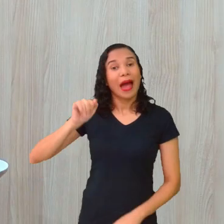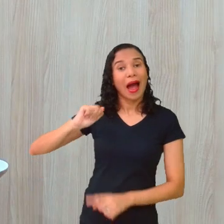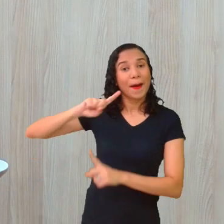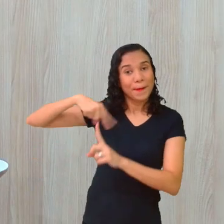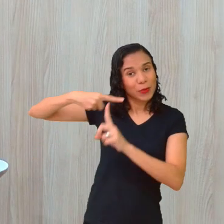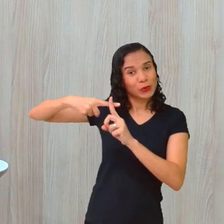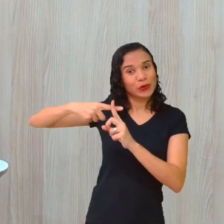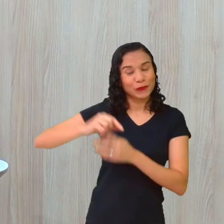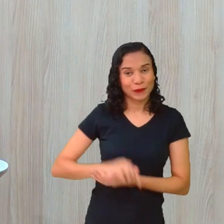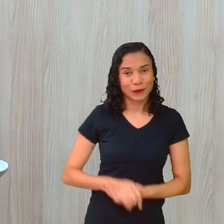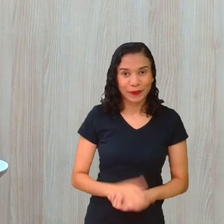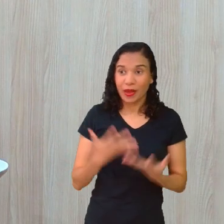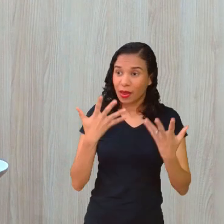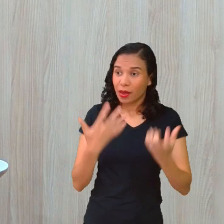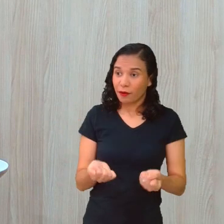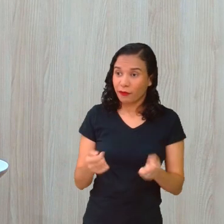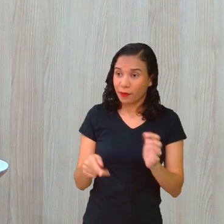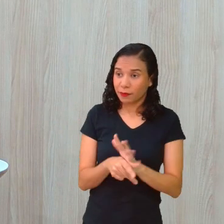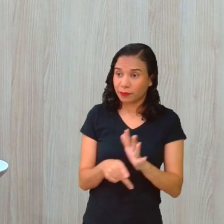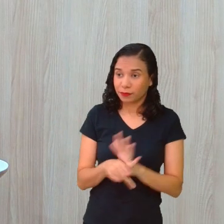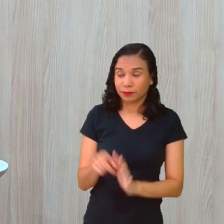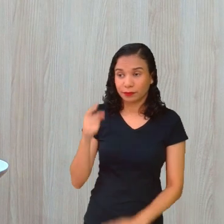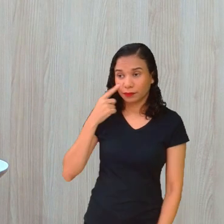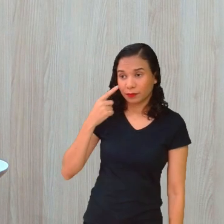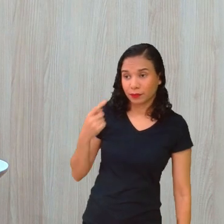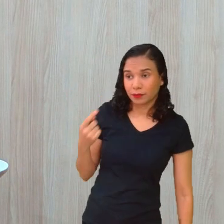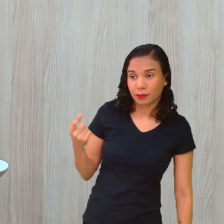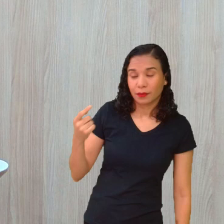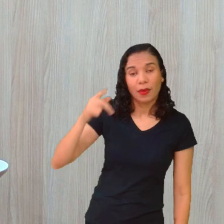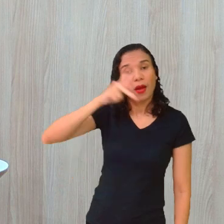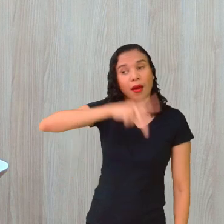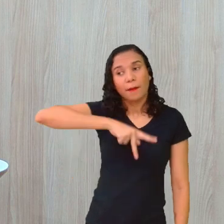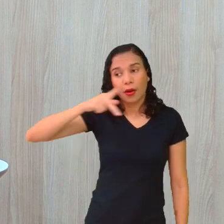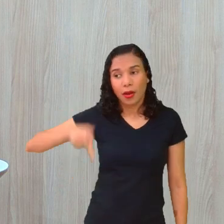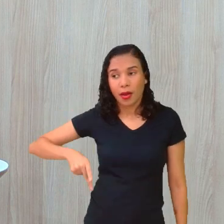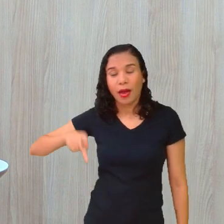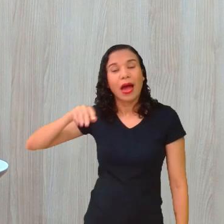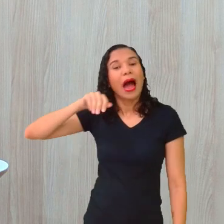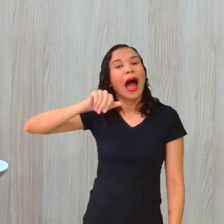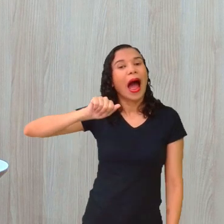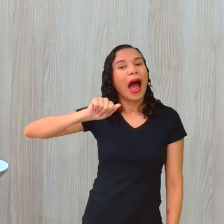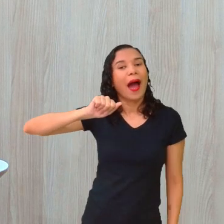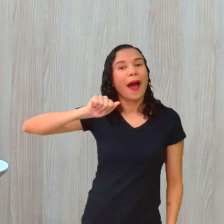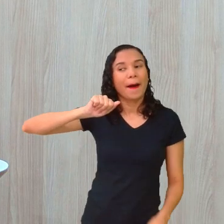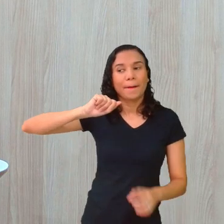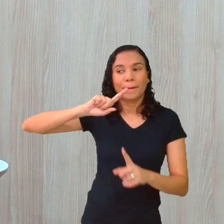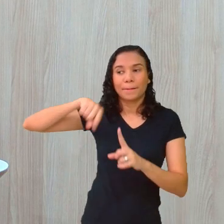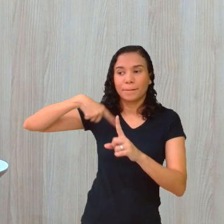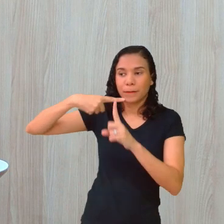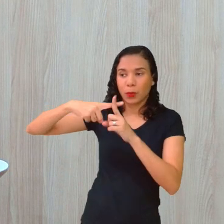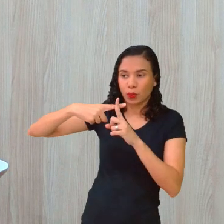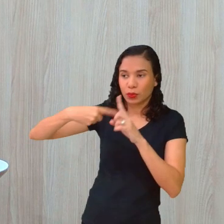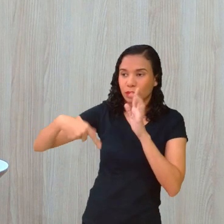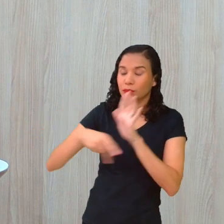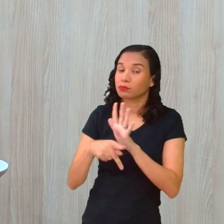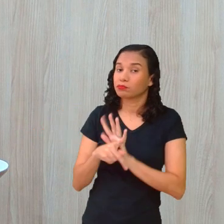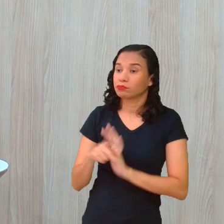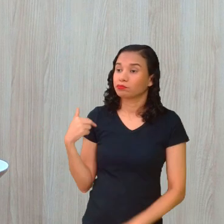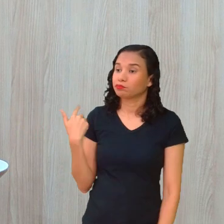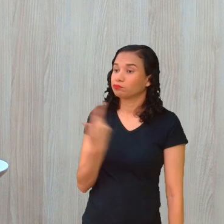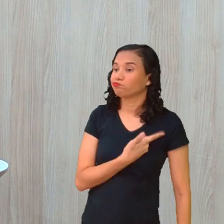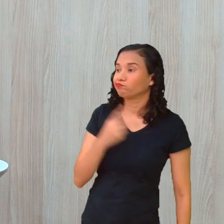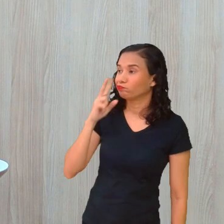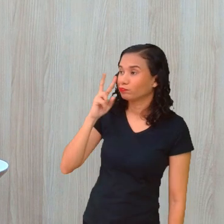positivo. Então, vamos recuar aqui, ó. A professora Cláudia é o A positivo. A gente vai